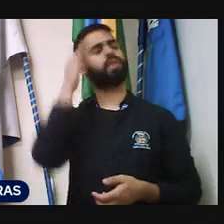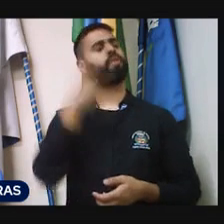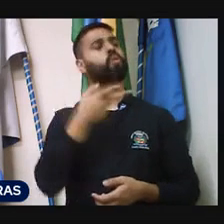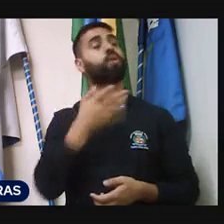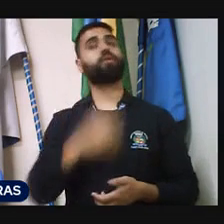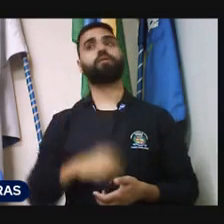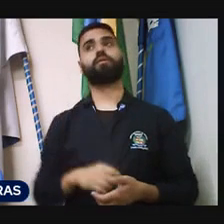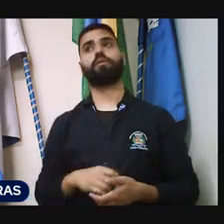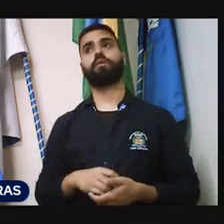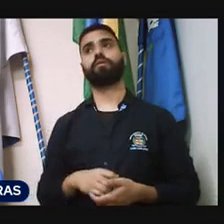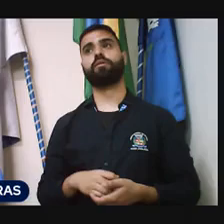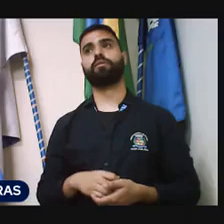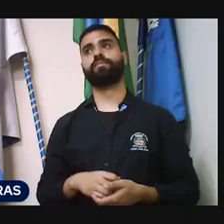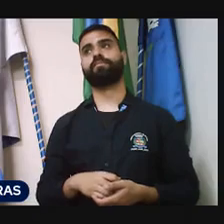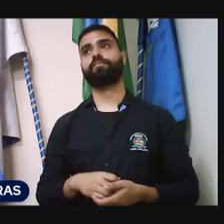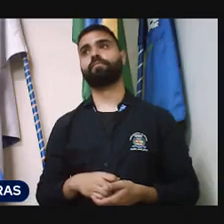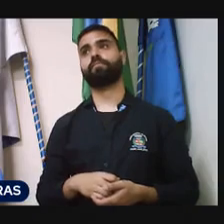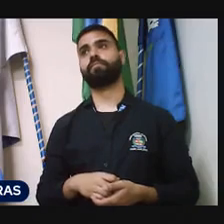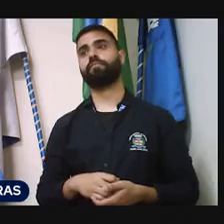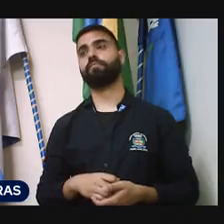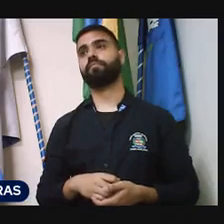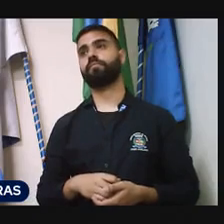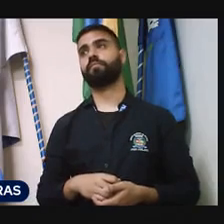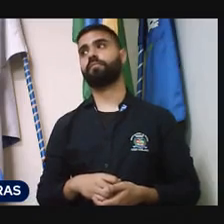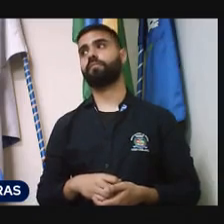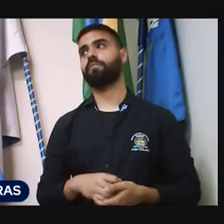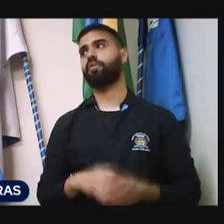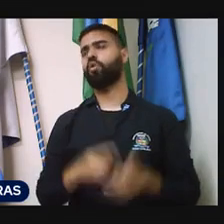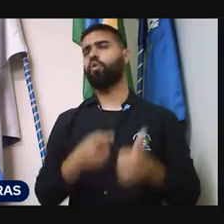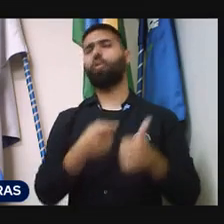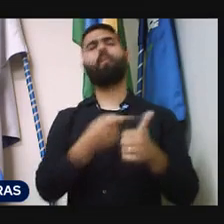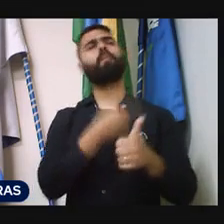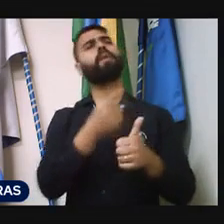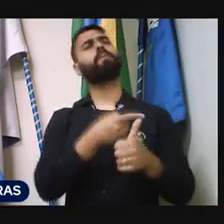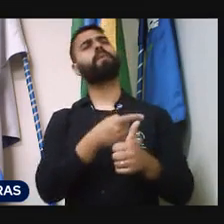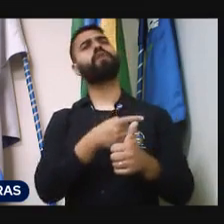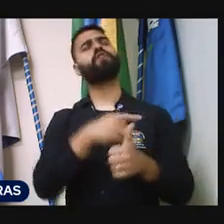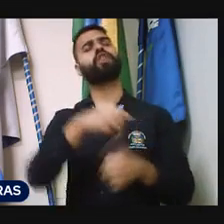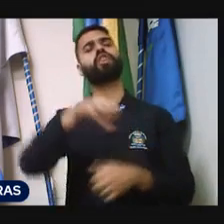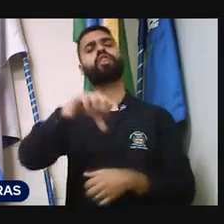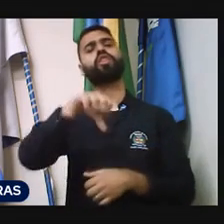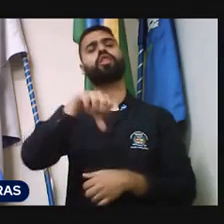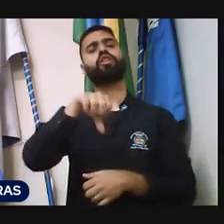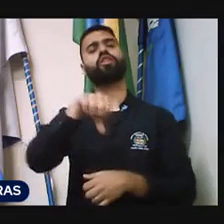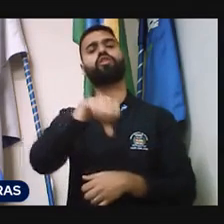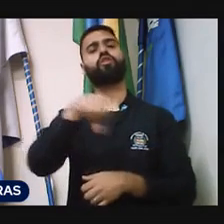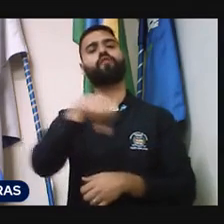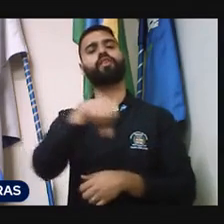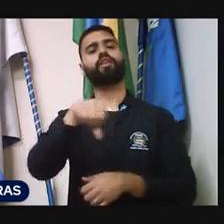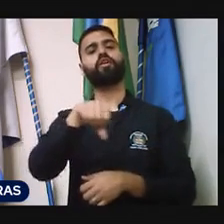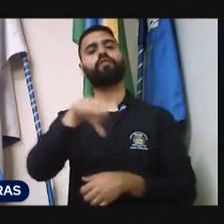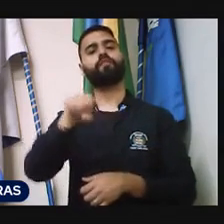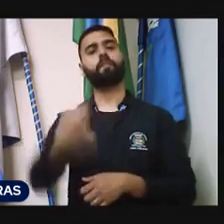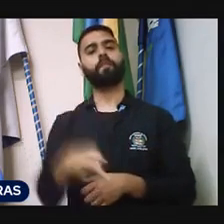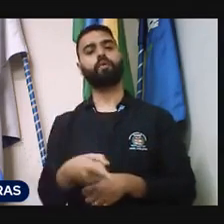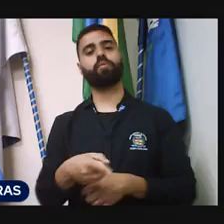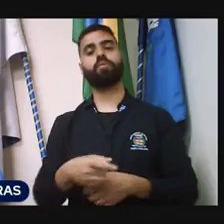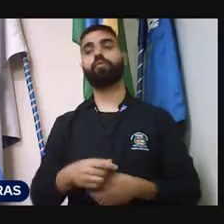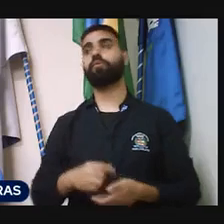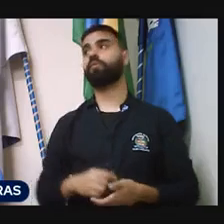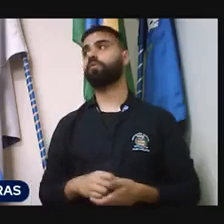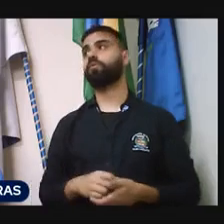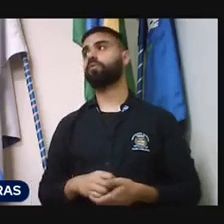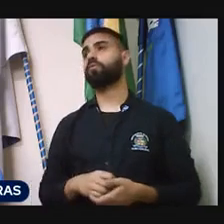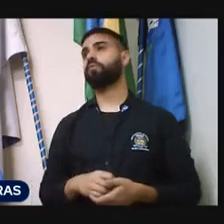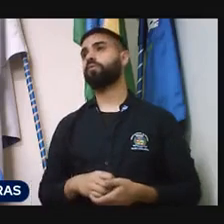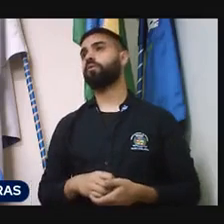primeira primeira repasse foi de 99.000 foi o primeiro repasse feito pela